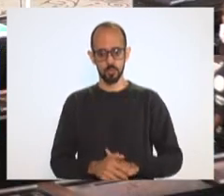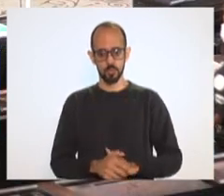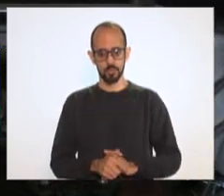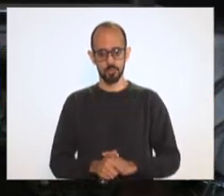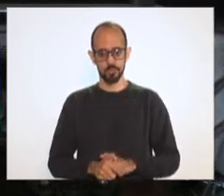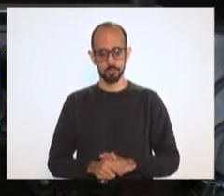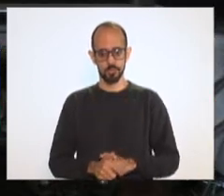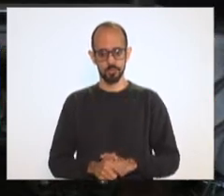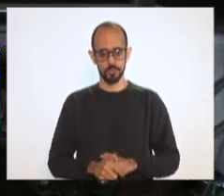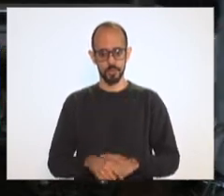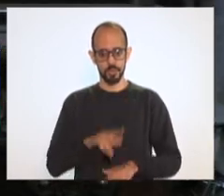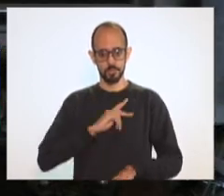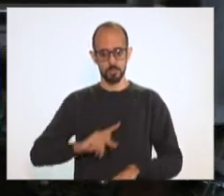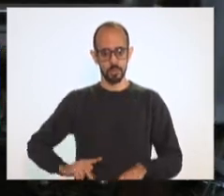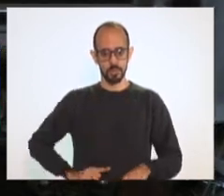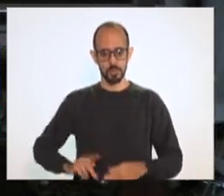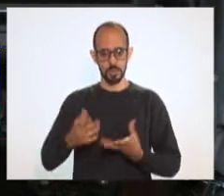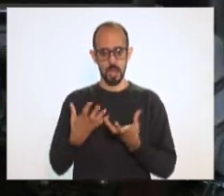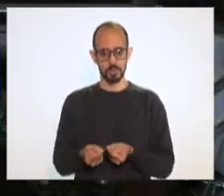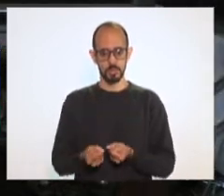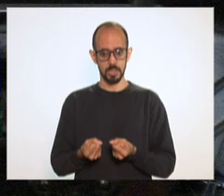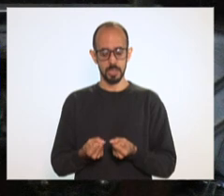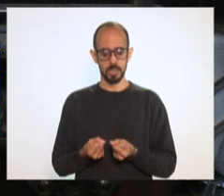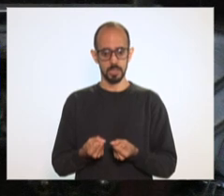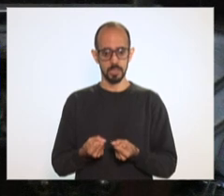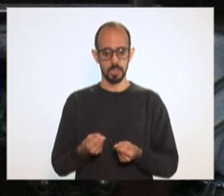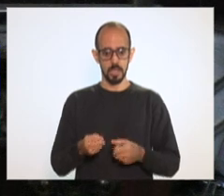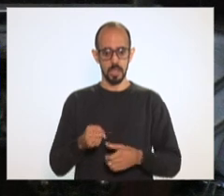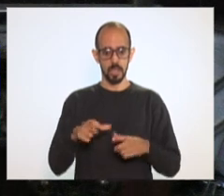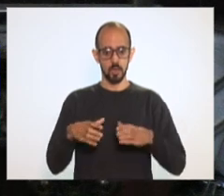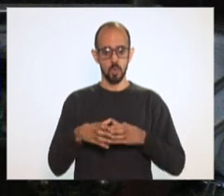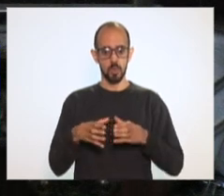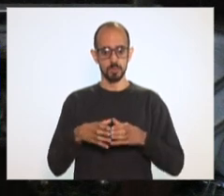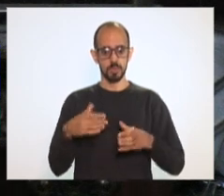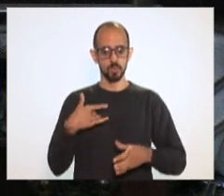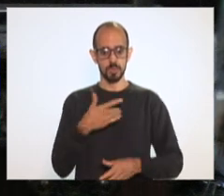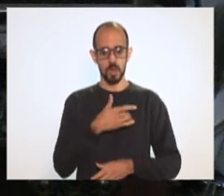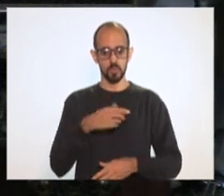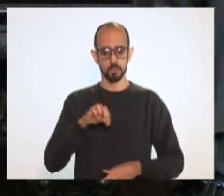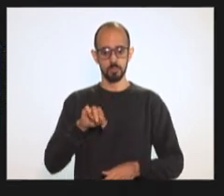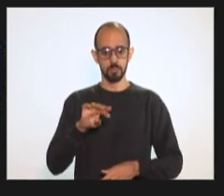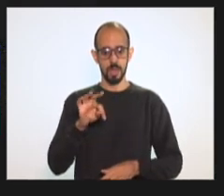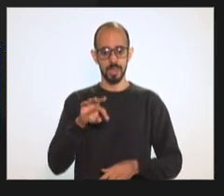Presidência da EFRE, pedido de Vossa Excelência. Pela Comissão de Saúde, deputada Marta Rocha.